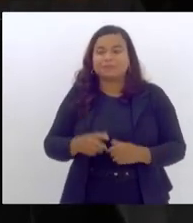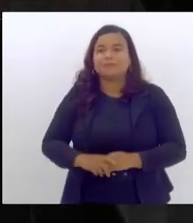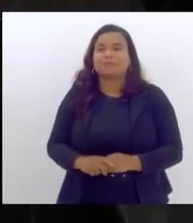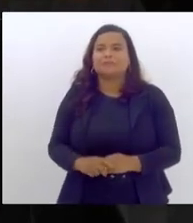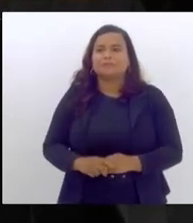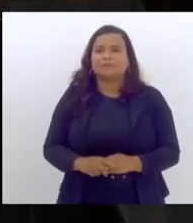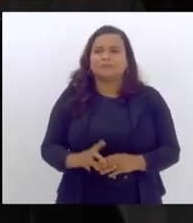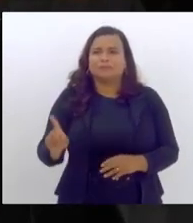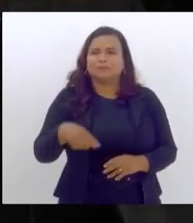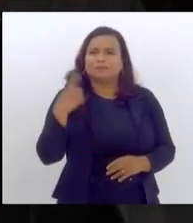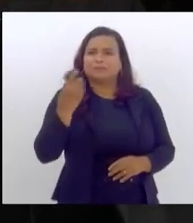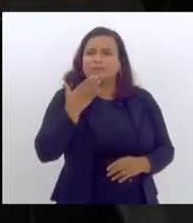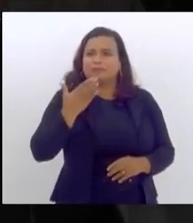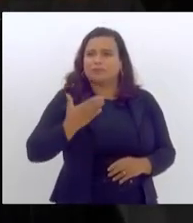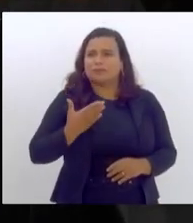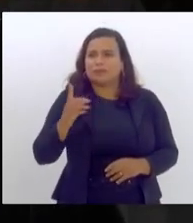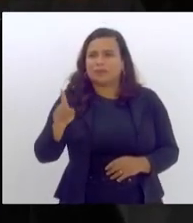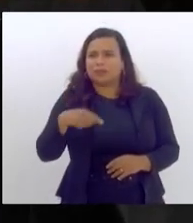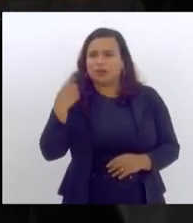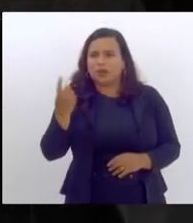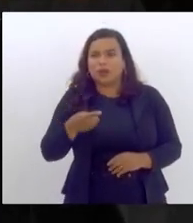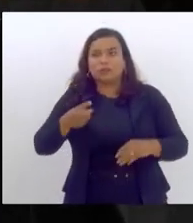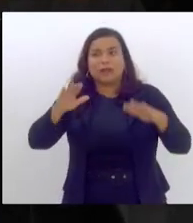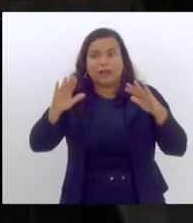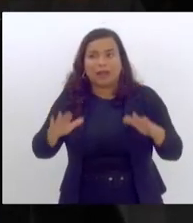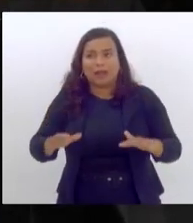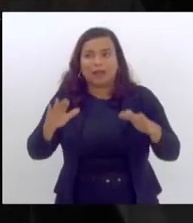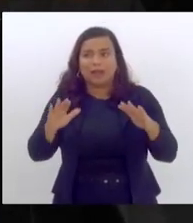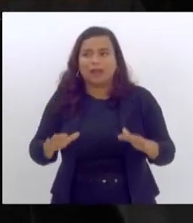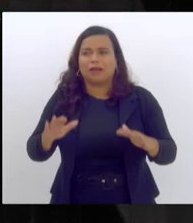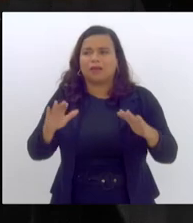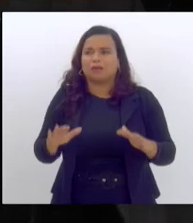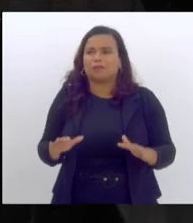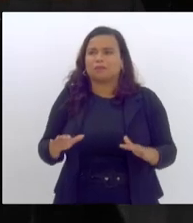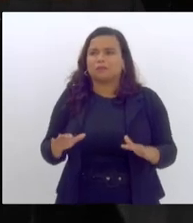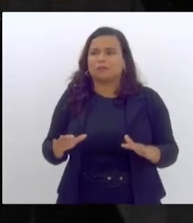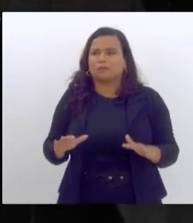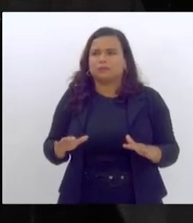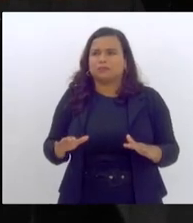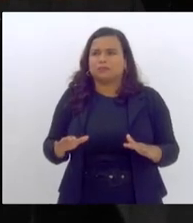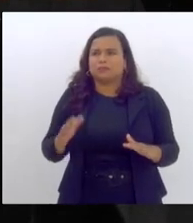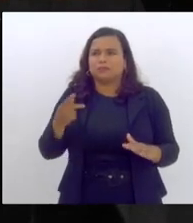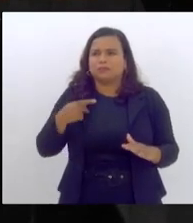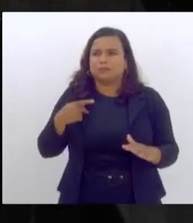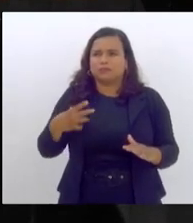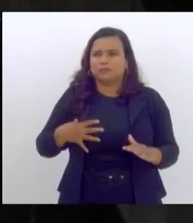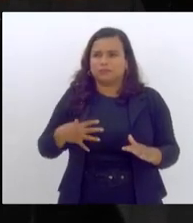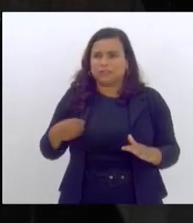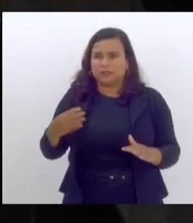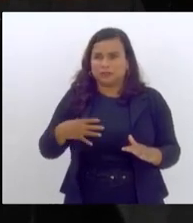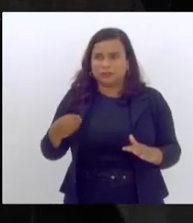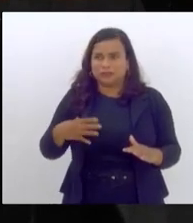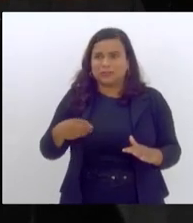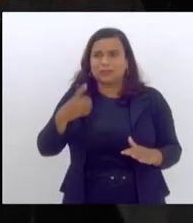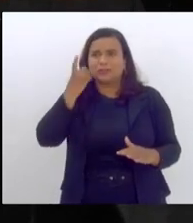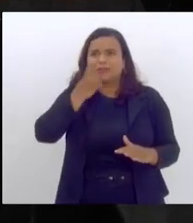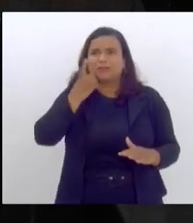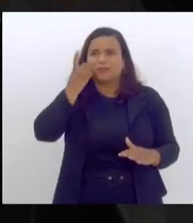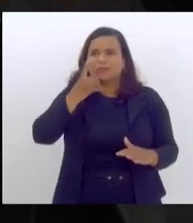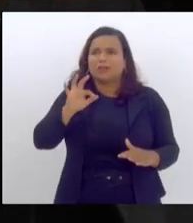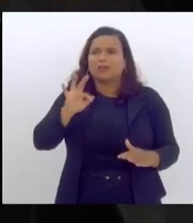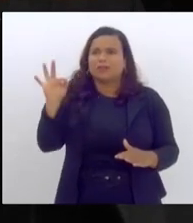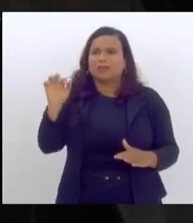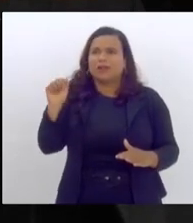nos solicitou que nós acalmássemos o meu filho, deputado federal Ottoni de